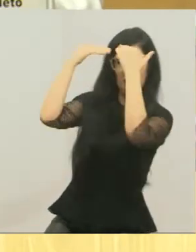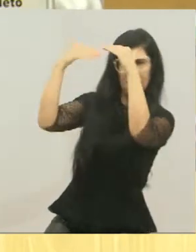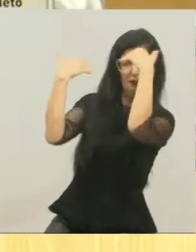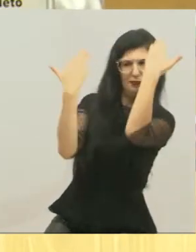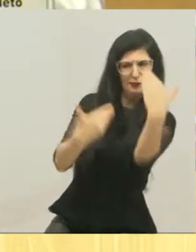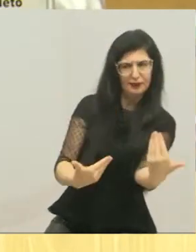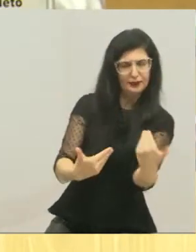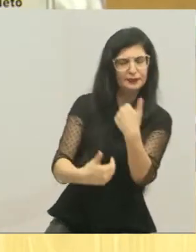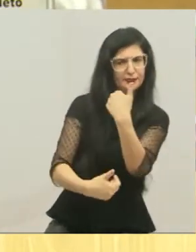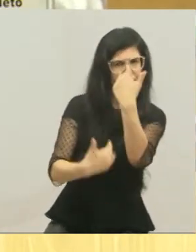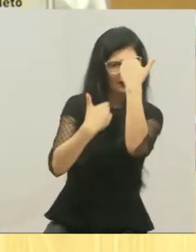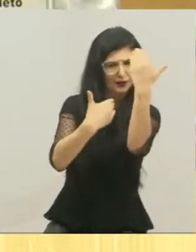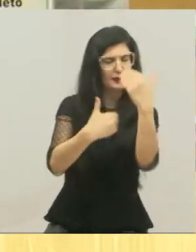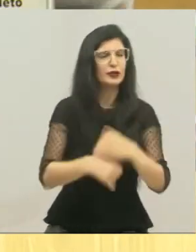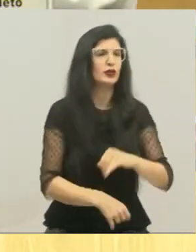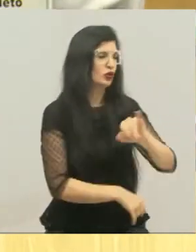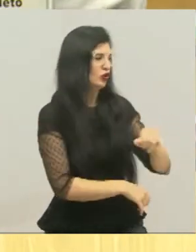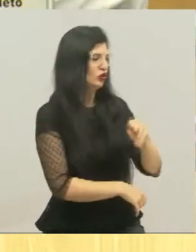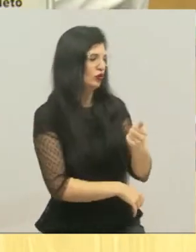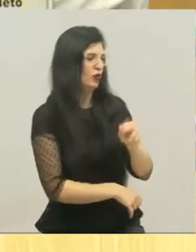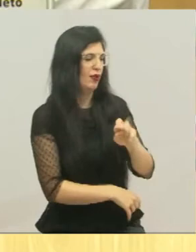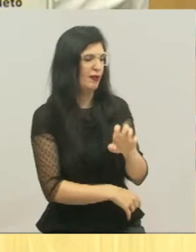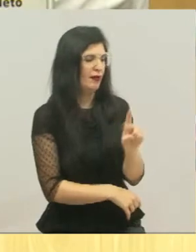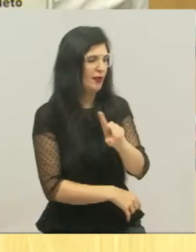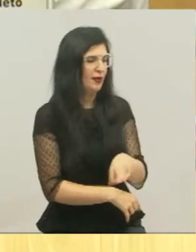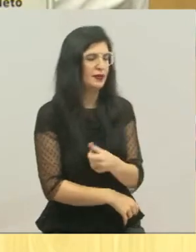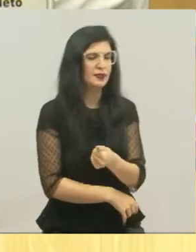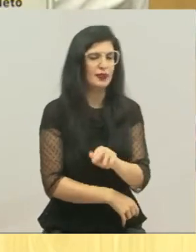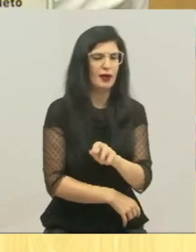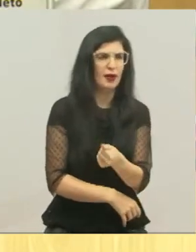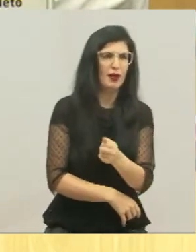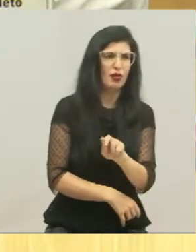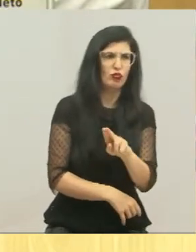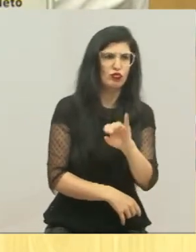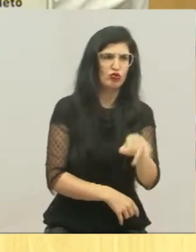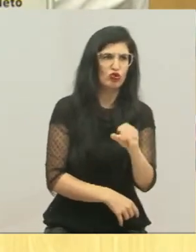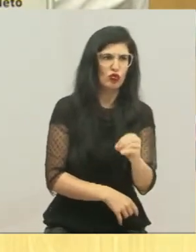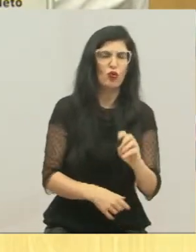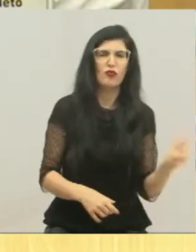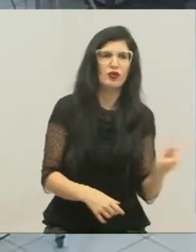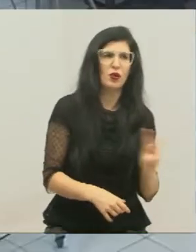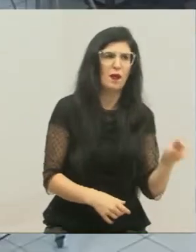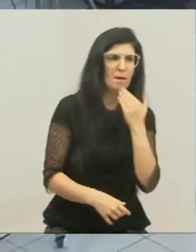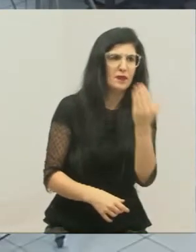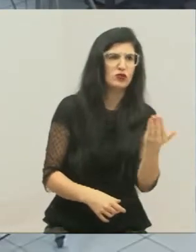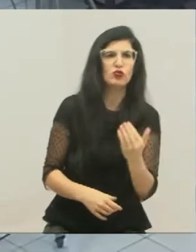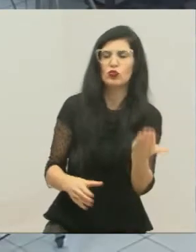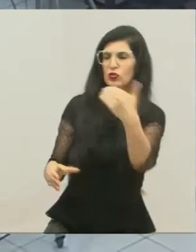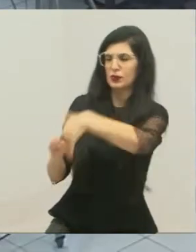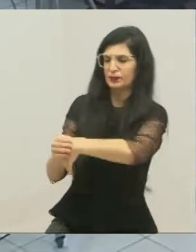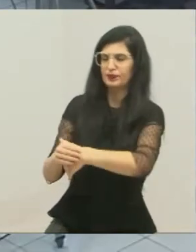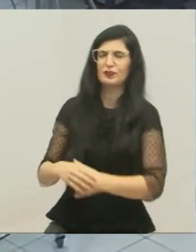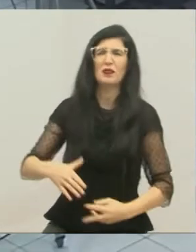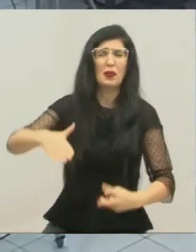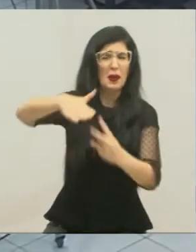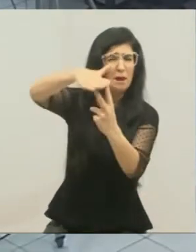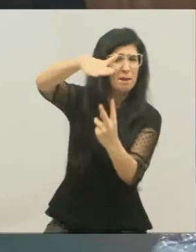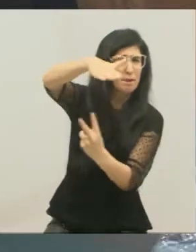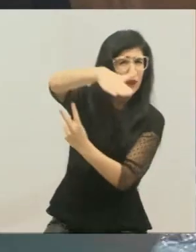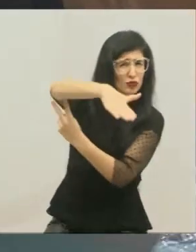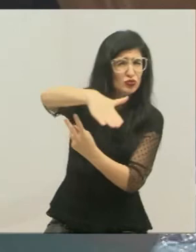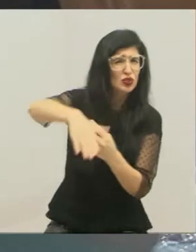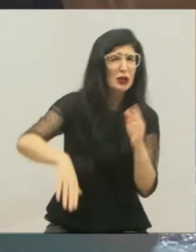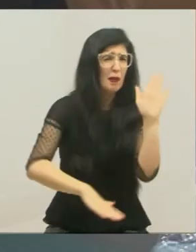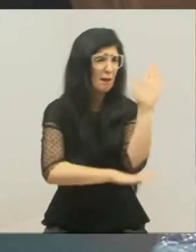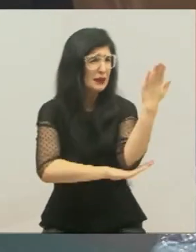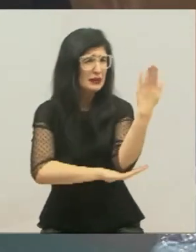saudações. Vereador Juarez Araújo, senhor presidente, foi solicitado votação. Senhor presidente, por incrível que pareça, essa ponte faz uns 30 dias que foi